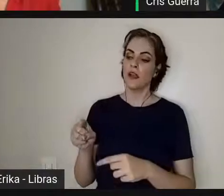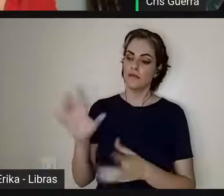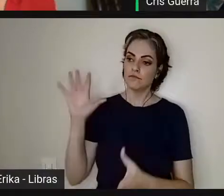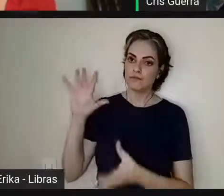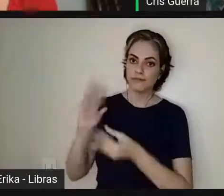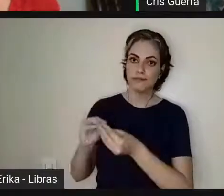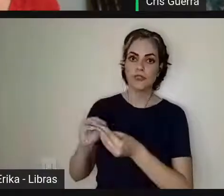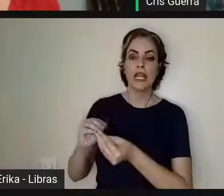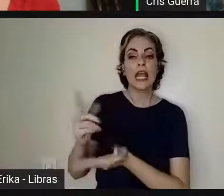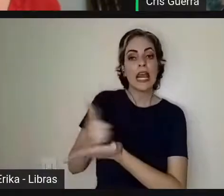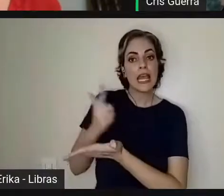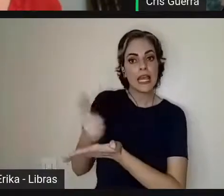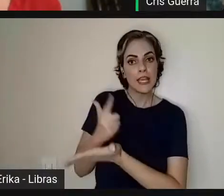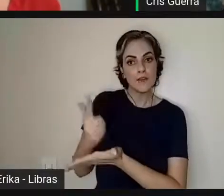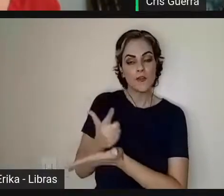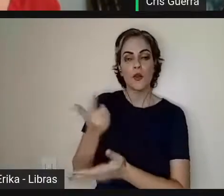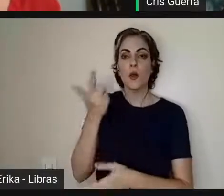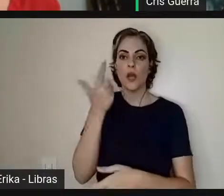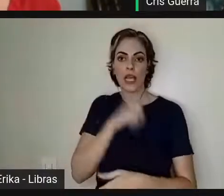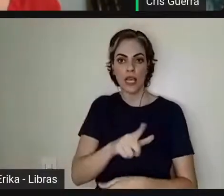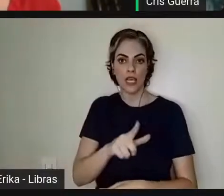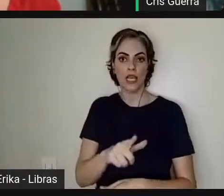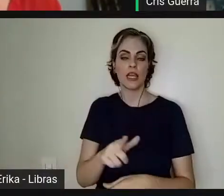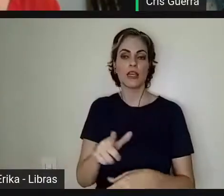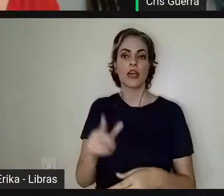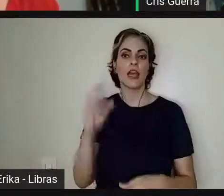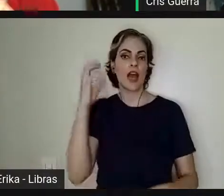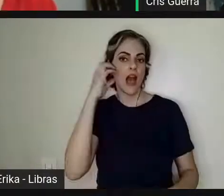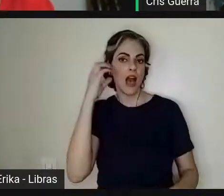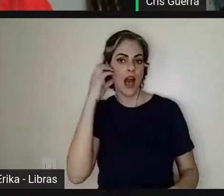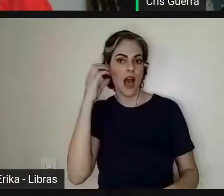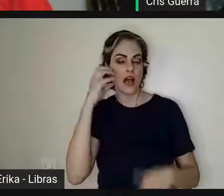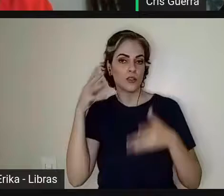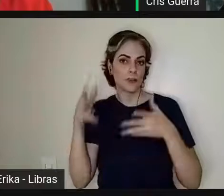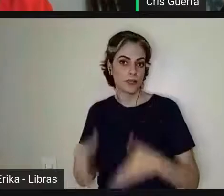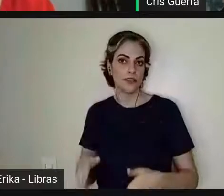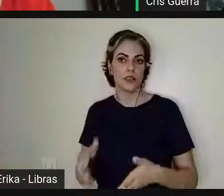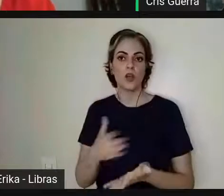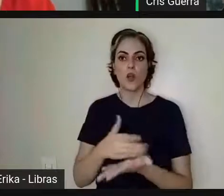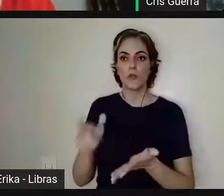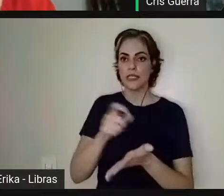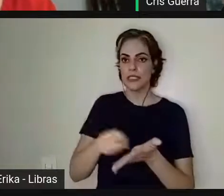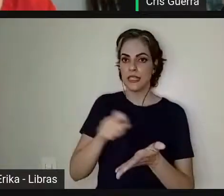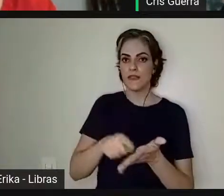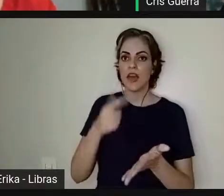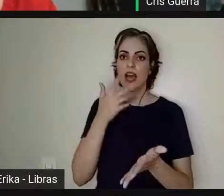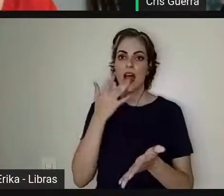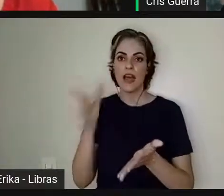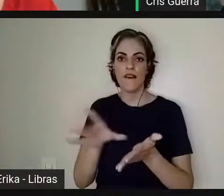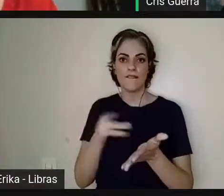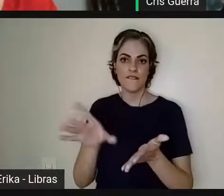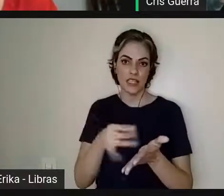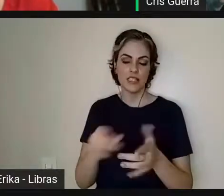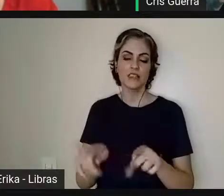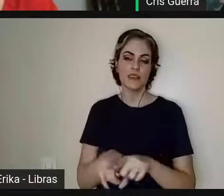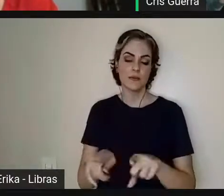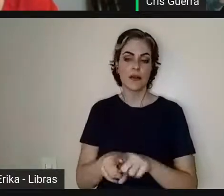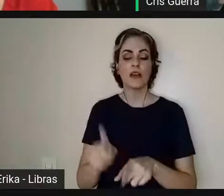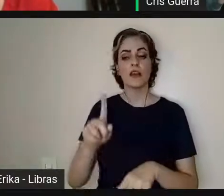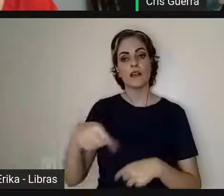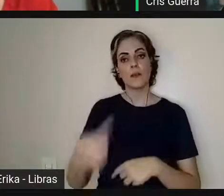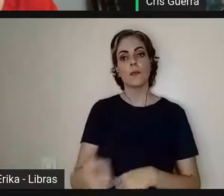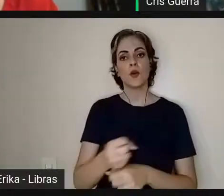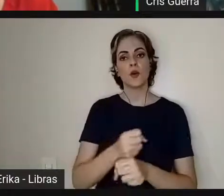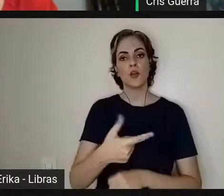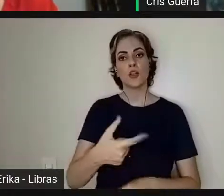aí eu acabei ganhando uma coluna de rádio, comecei a escrever em revistas também, e aí em 2013 eu estava